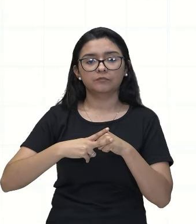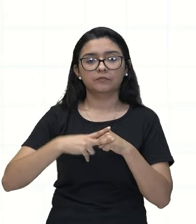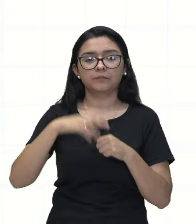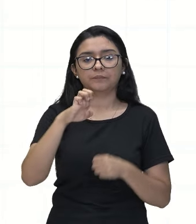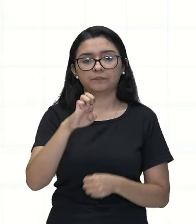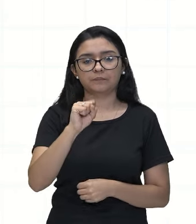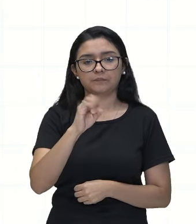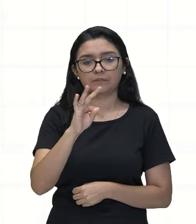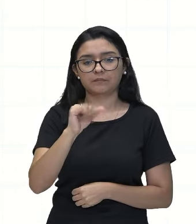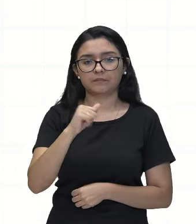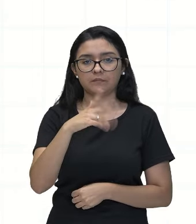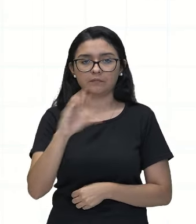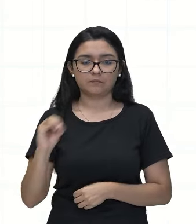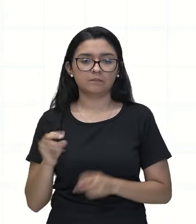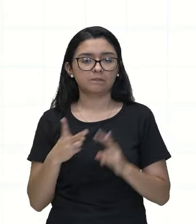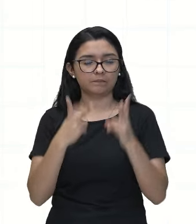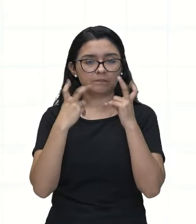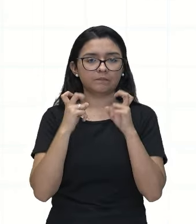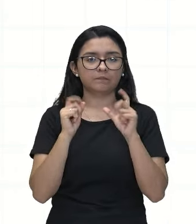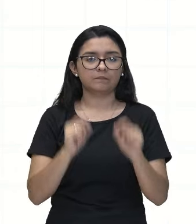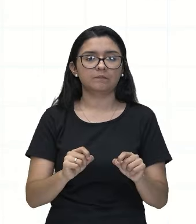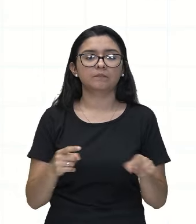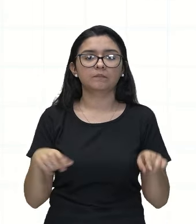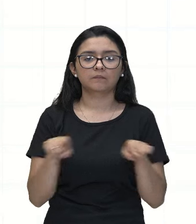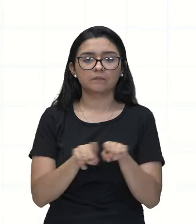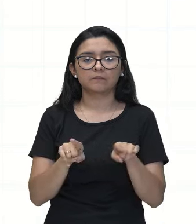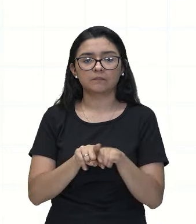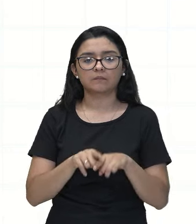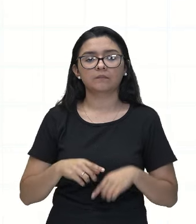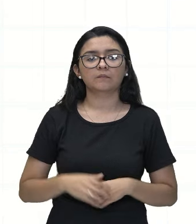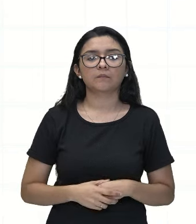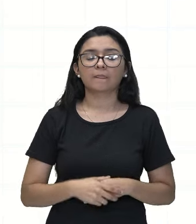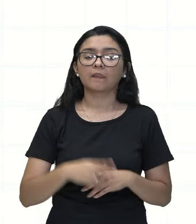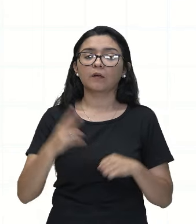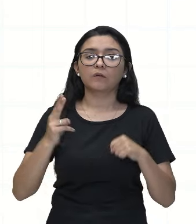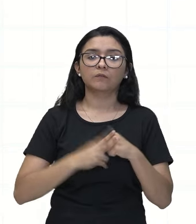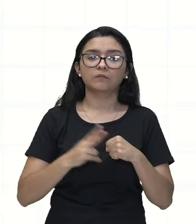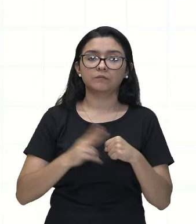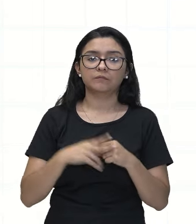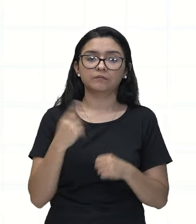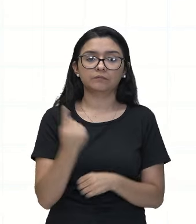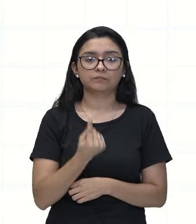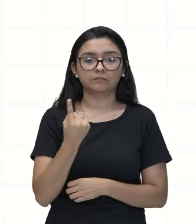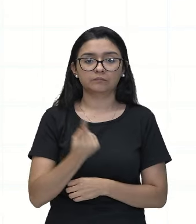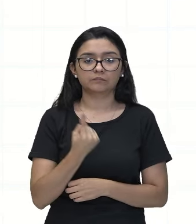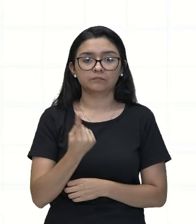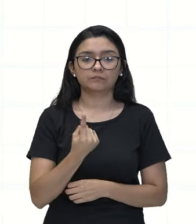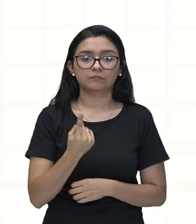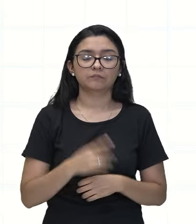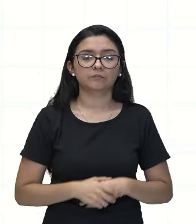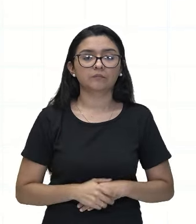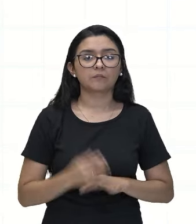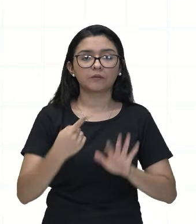plural Ok e aqui é o verbo no singular quando ele indicar